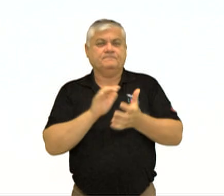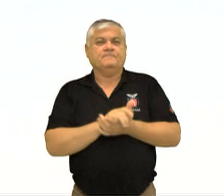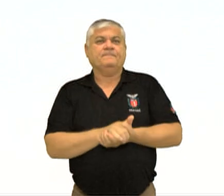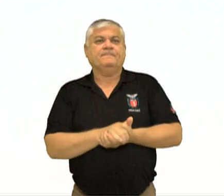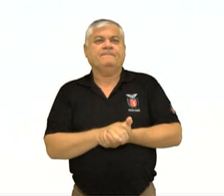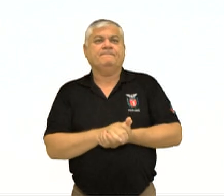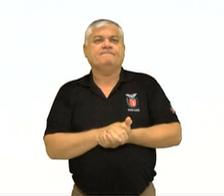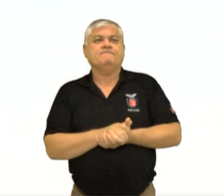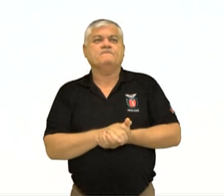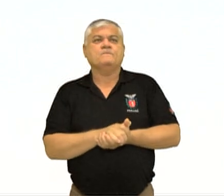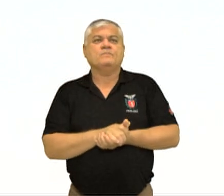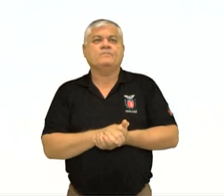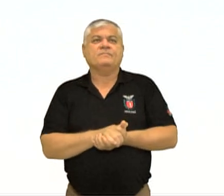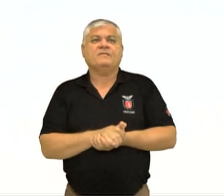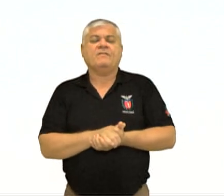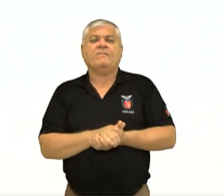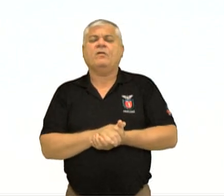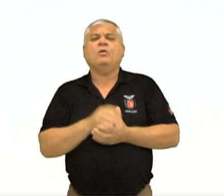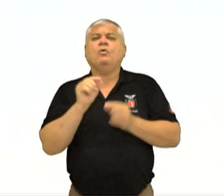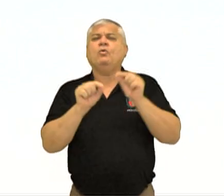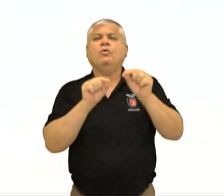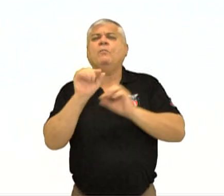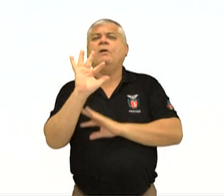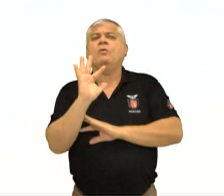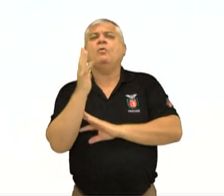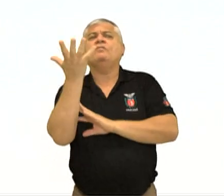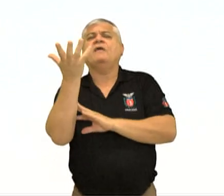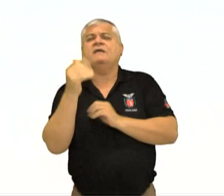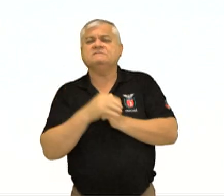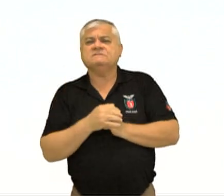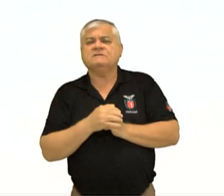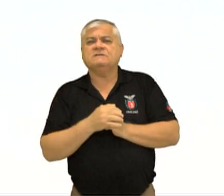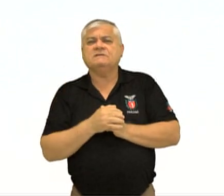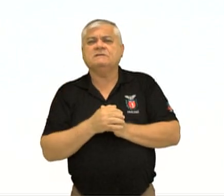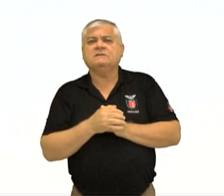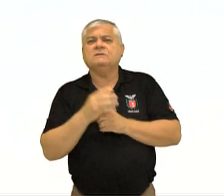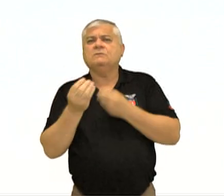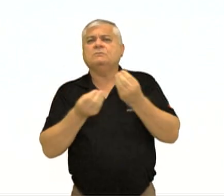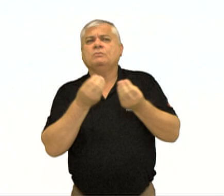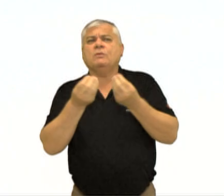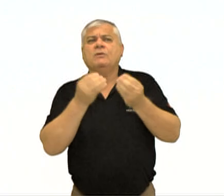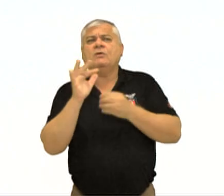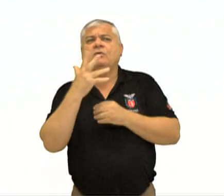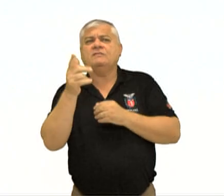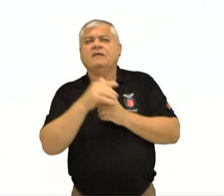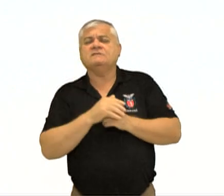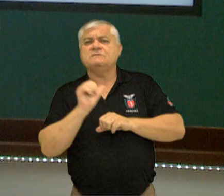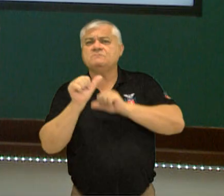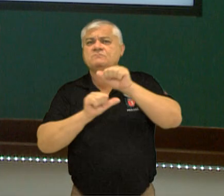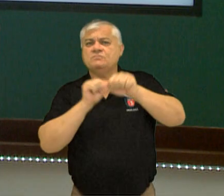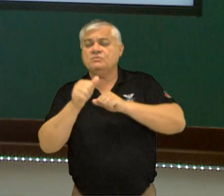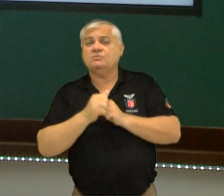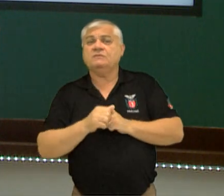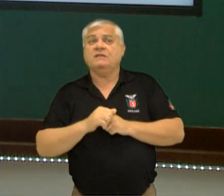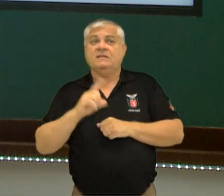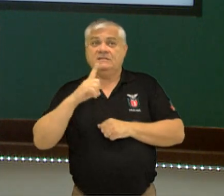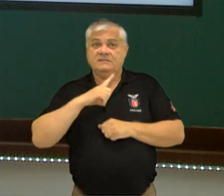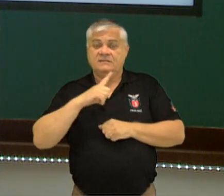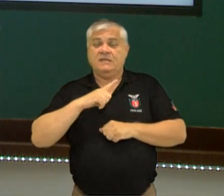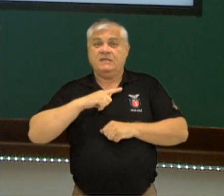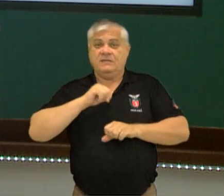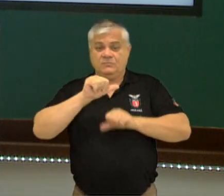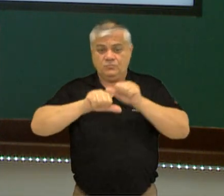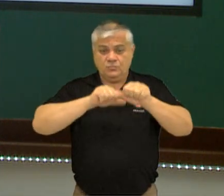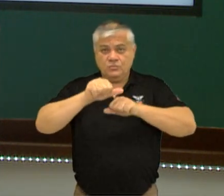lá. Em que situações que isso ocorre, né? Como a gente falou aqui, né? Situações em que nós temos mudança